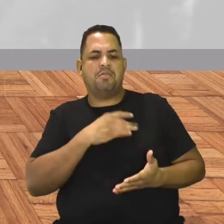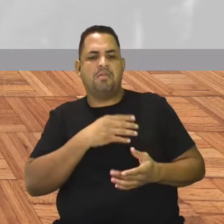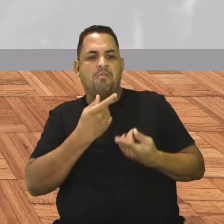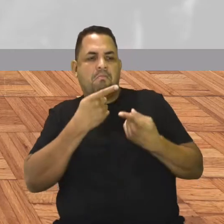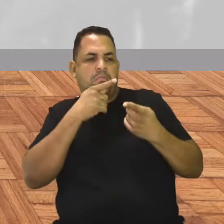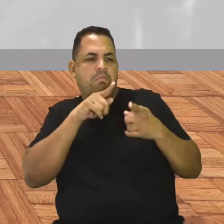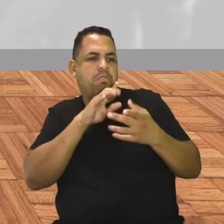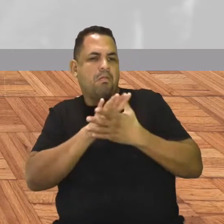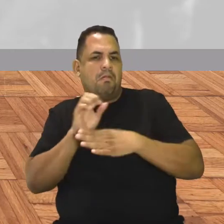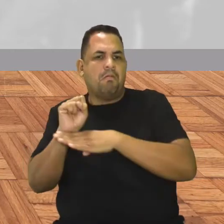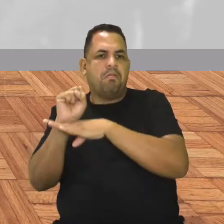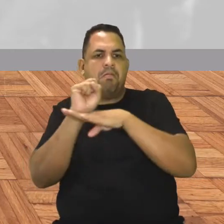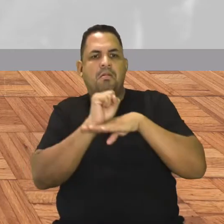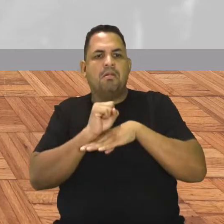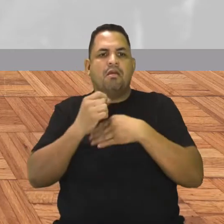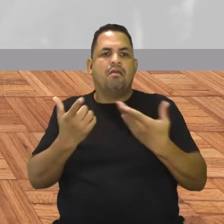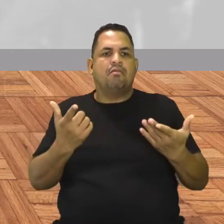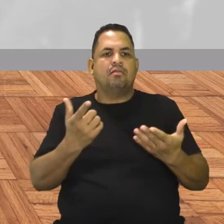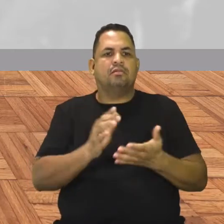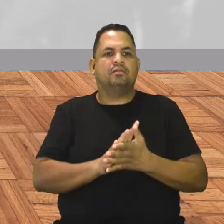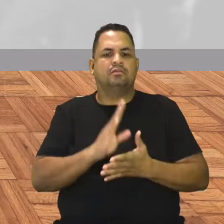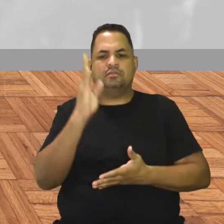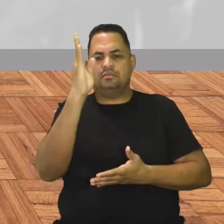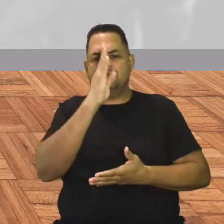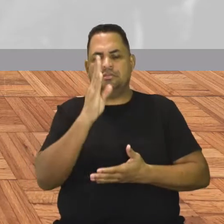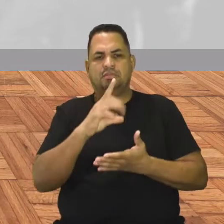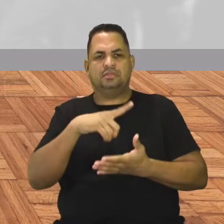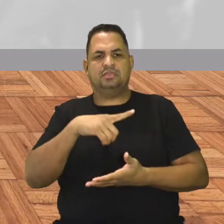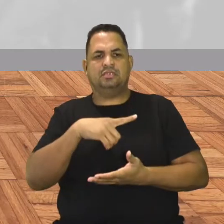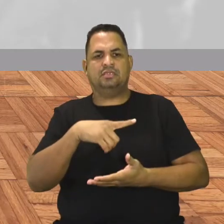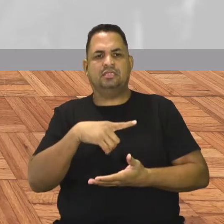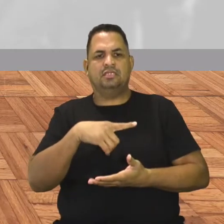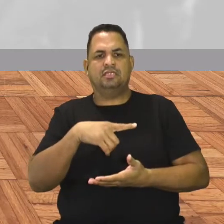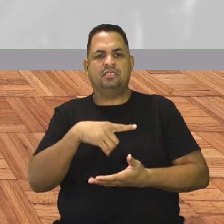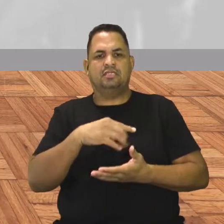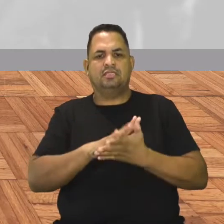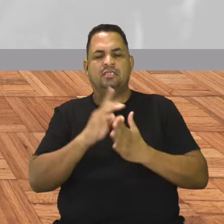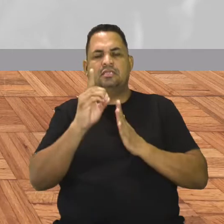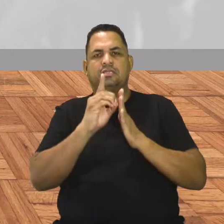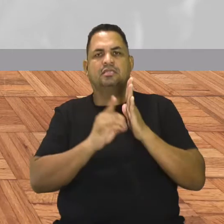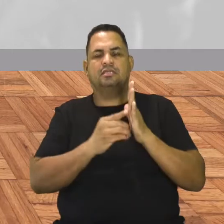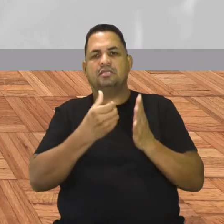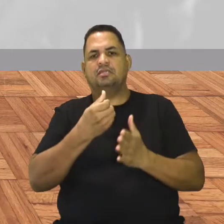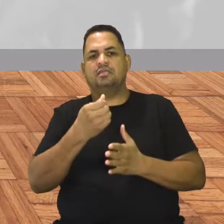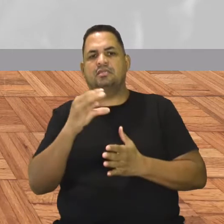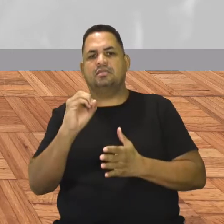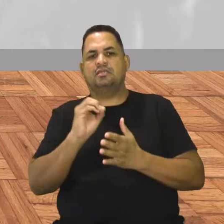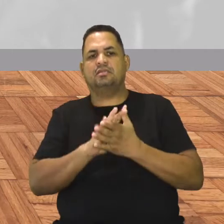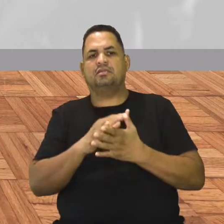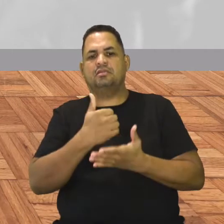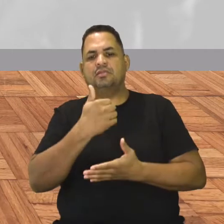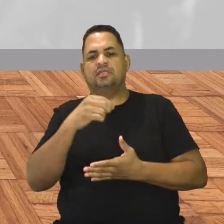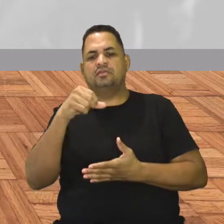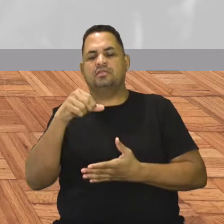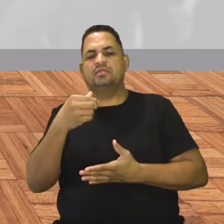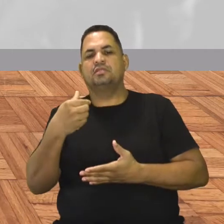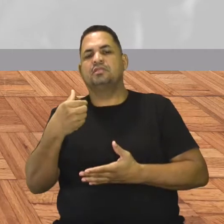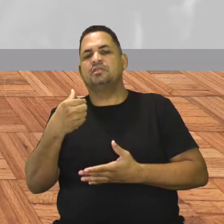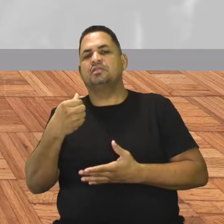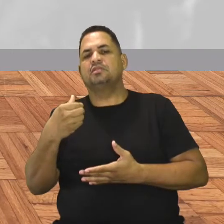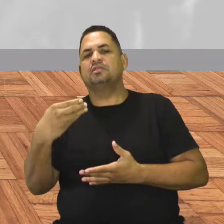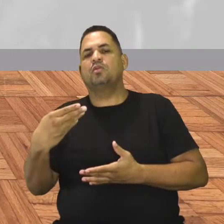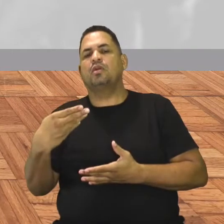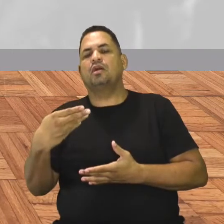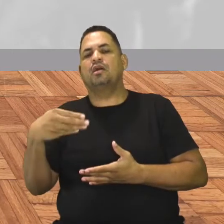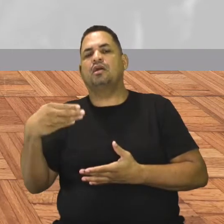ameaça socialista. Não vai. No Brasil nós temos aqui. Tanto é que na década de 60, em 1964, nós temos